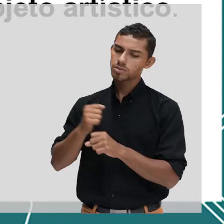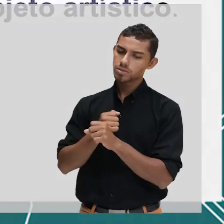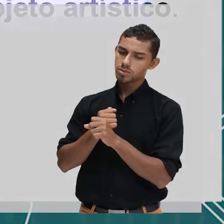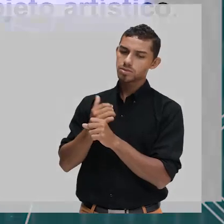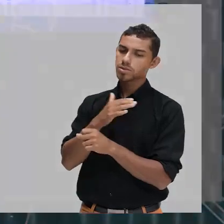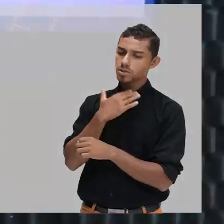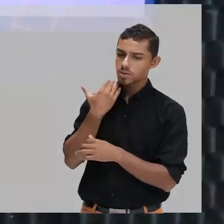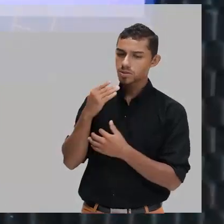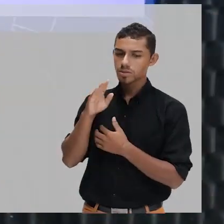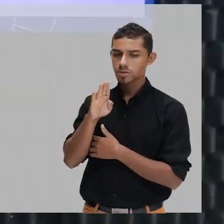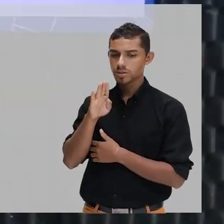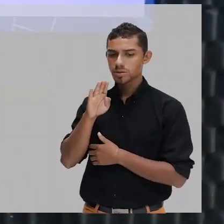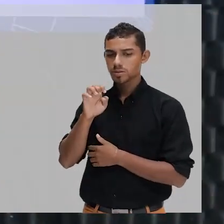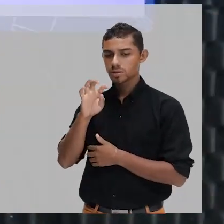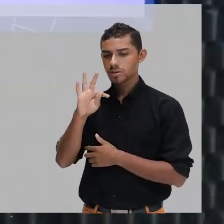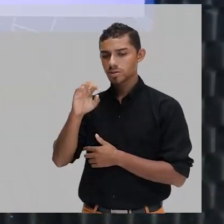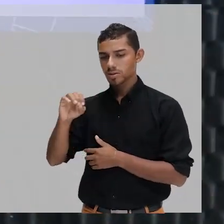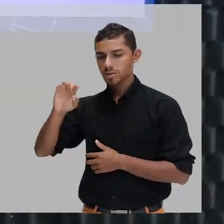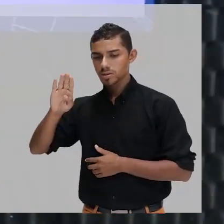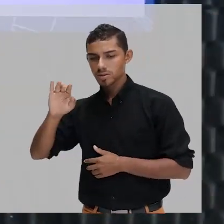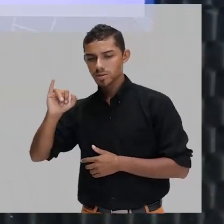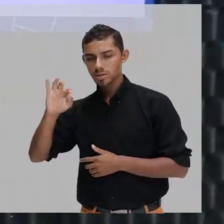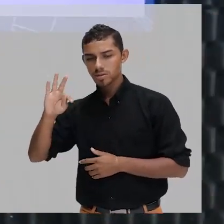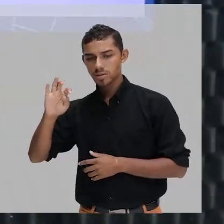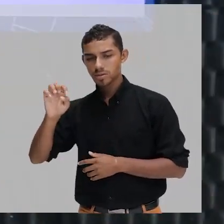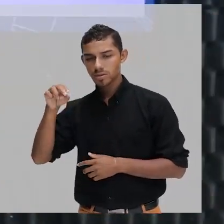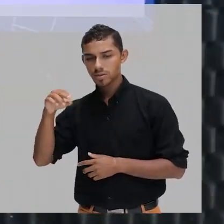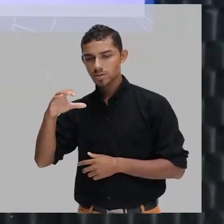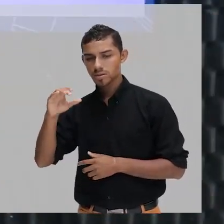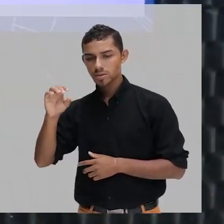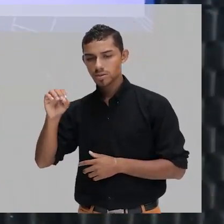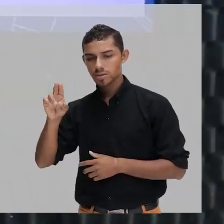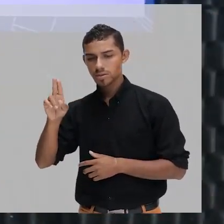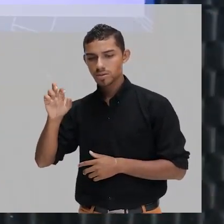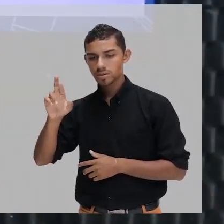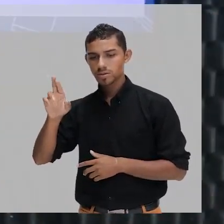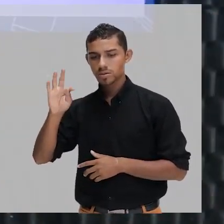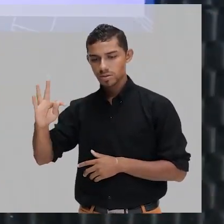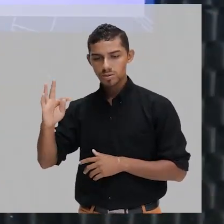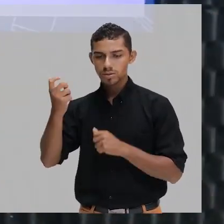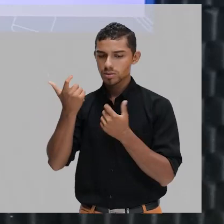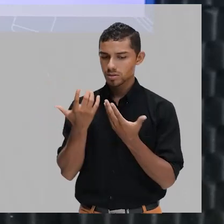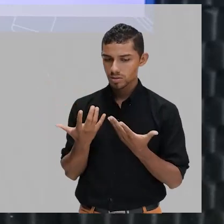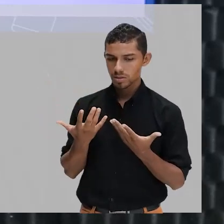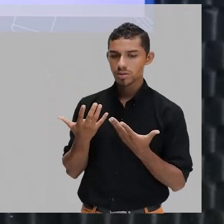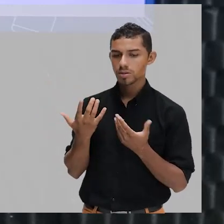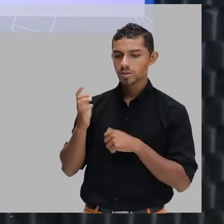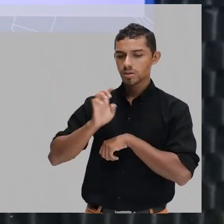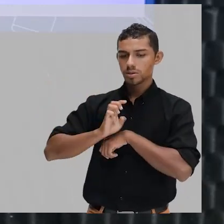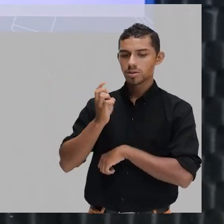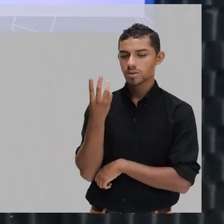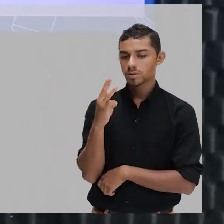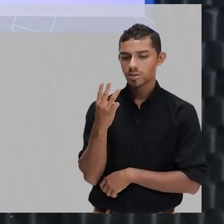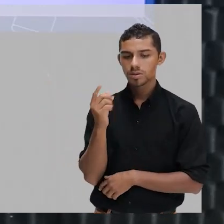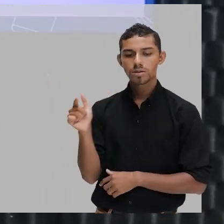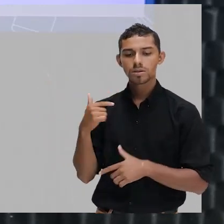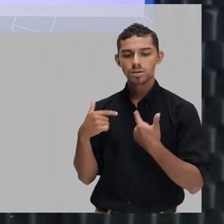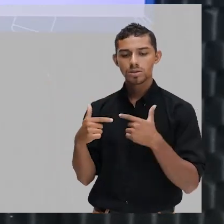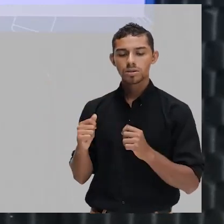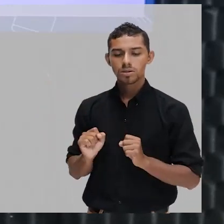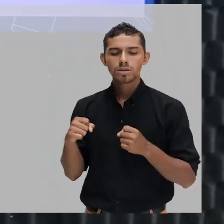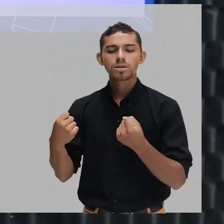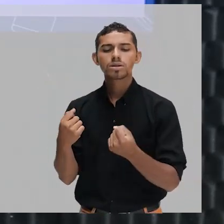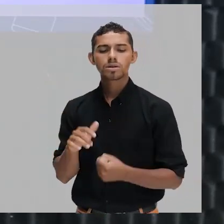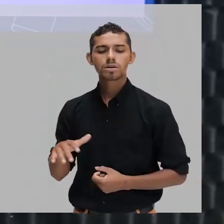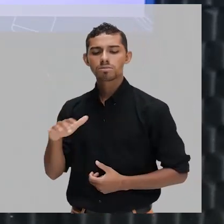mas o trabalho dele, o legado dele continua, né, com uma parte da família, gente que trabalha na companhia, e eles trabalham